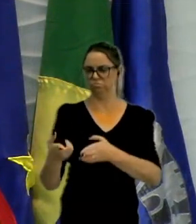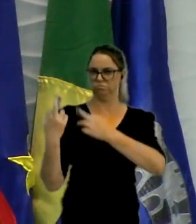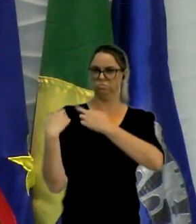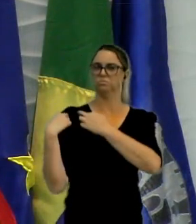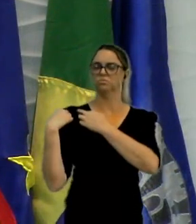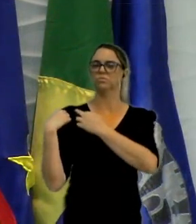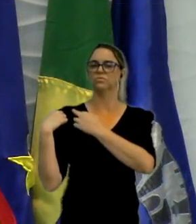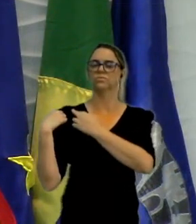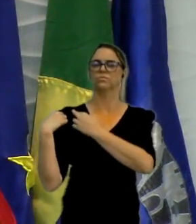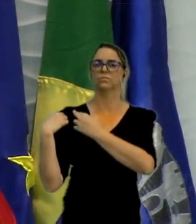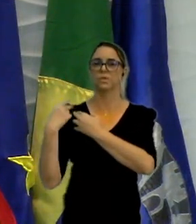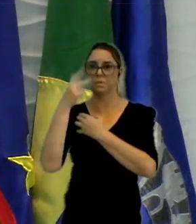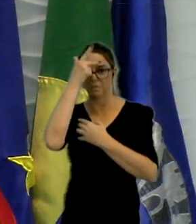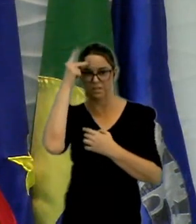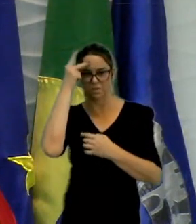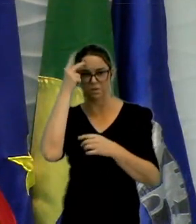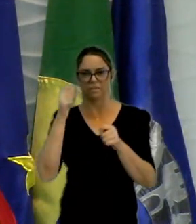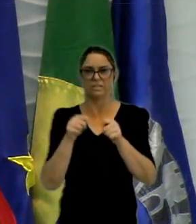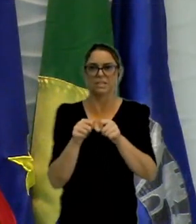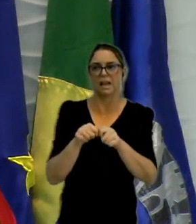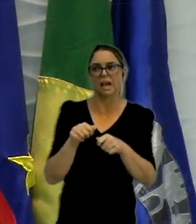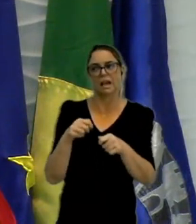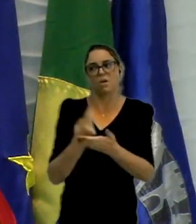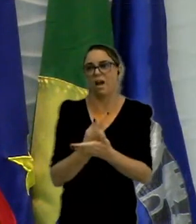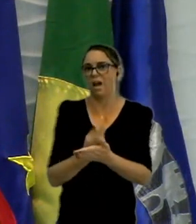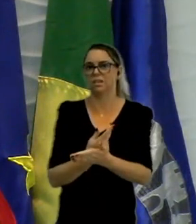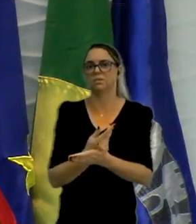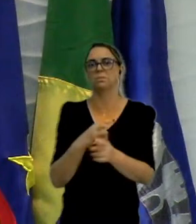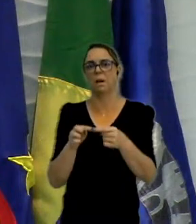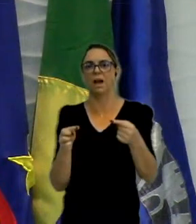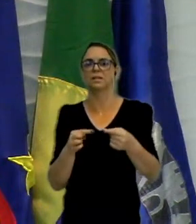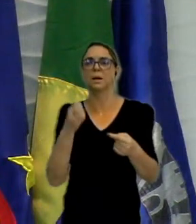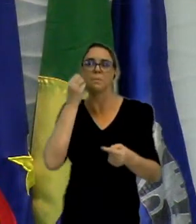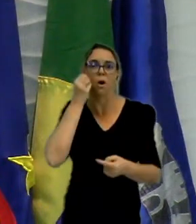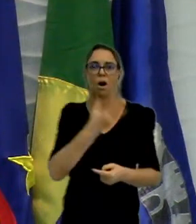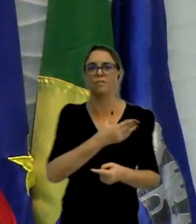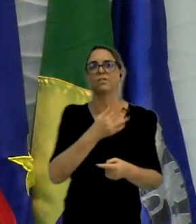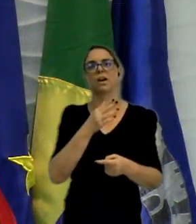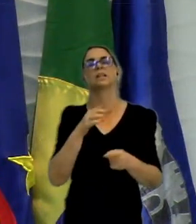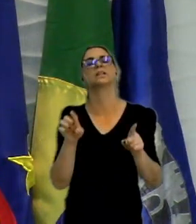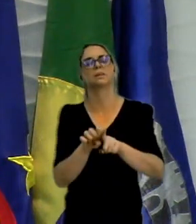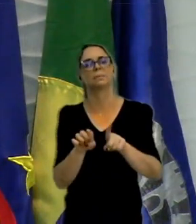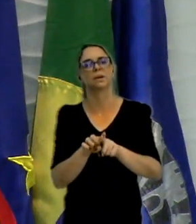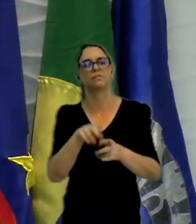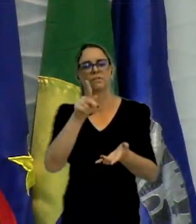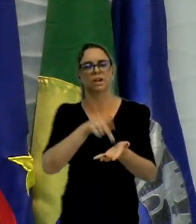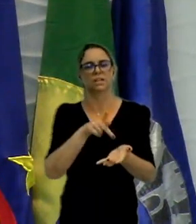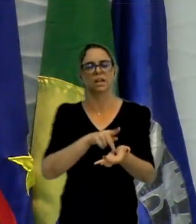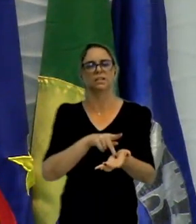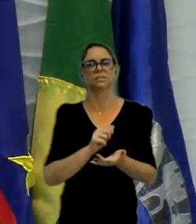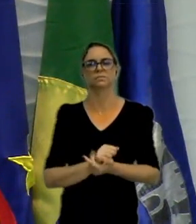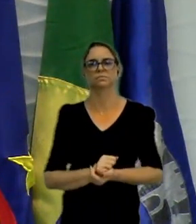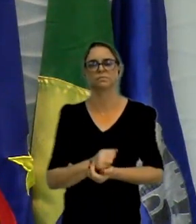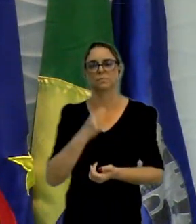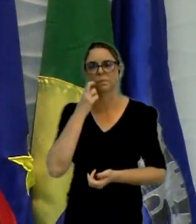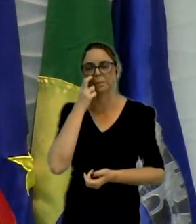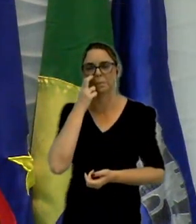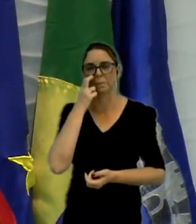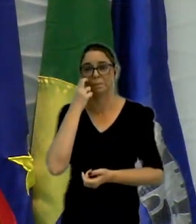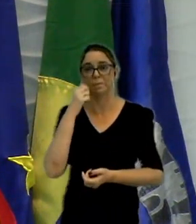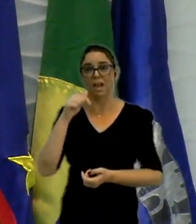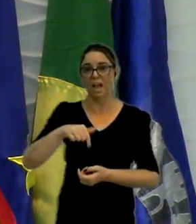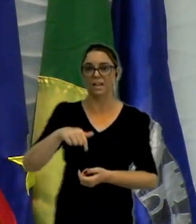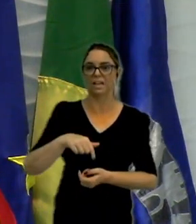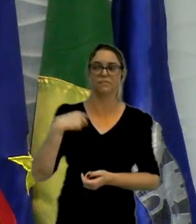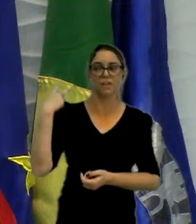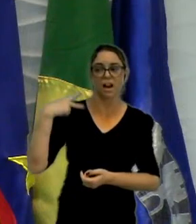responsabilizando quem estiver cometendo o ato. Agora, com a verdade e com prova. Sem prova, ninguém vai fazer nada, não. Tem um vereador aqui que coloca